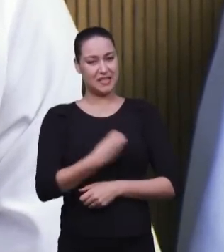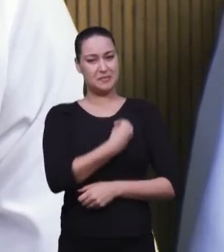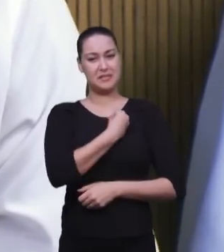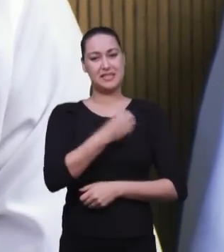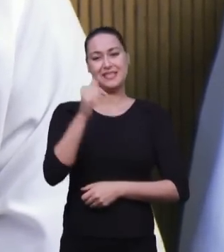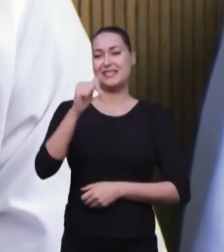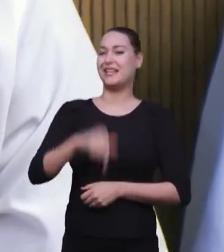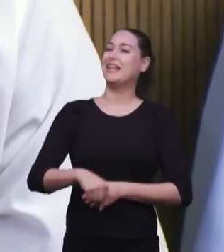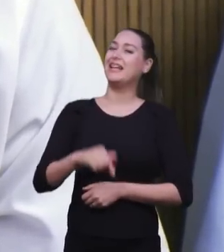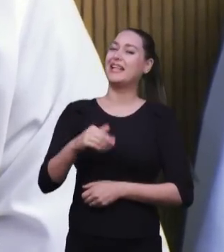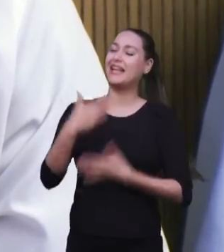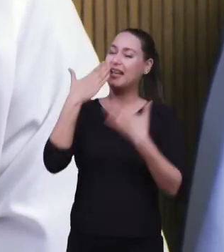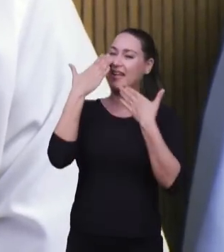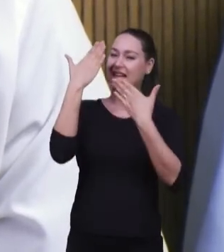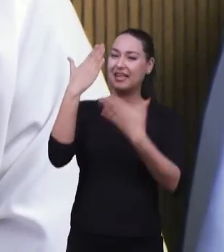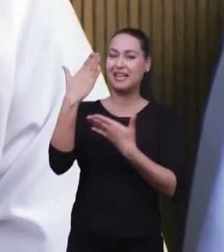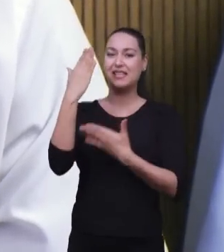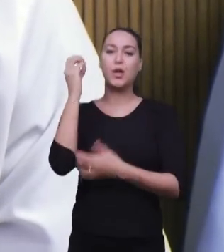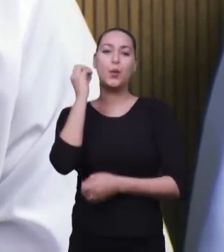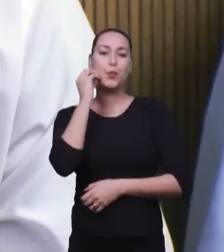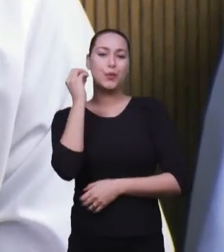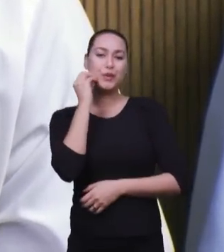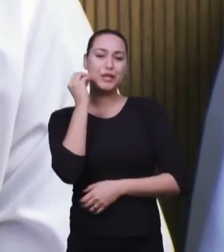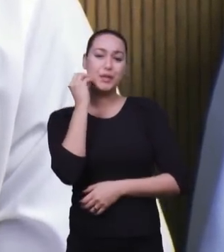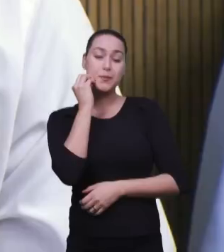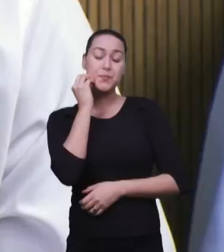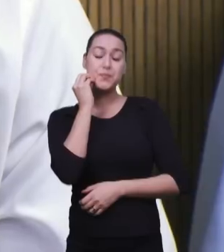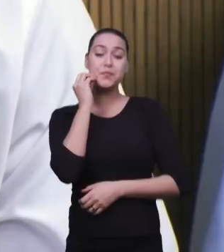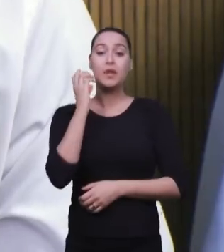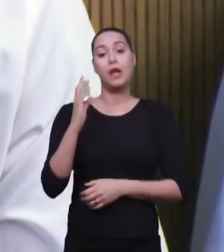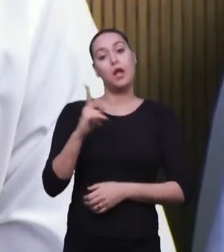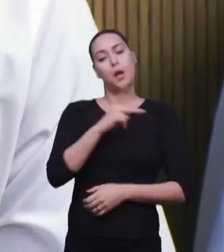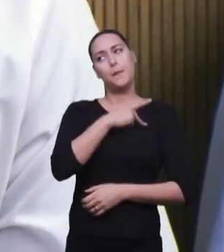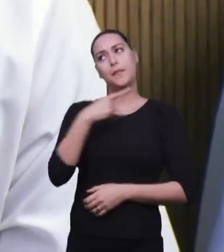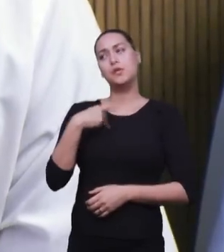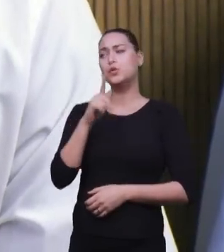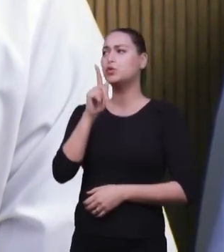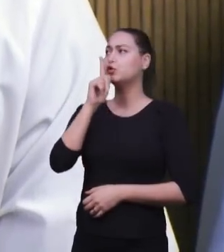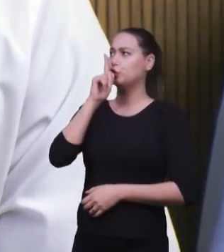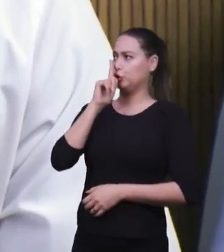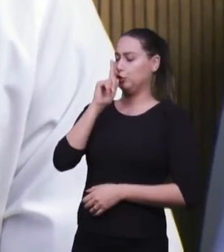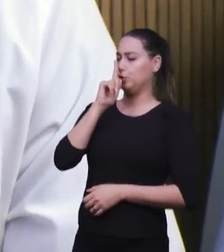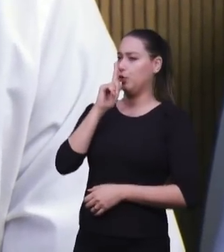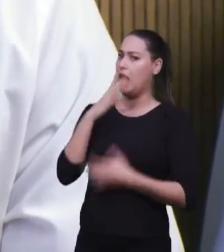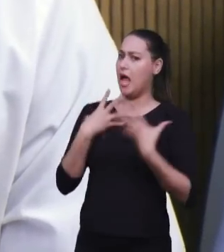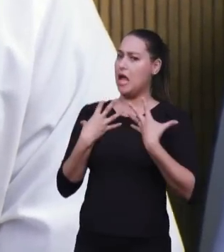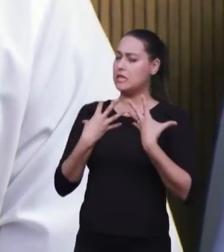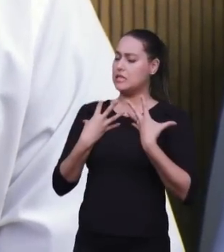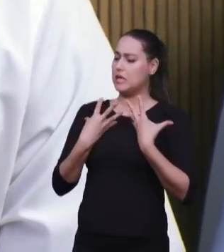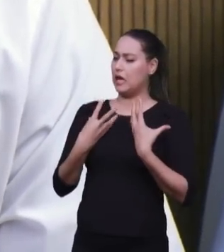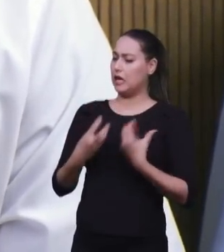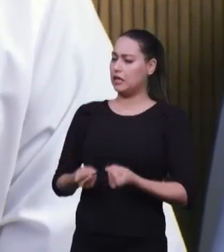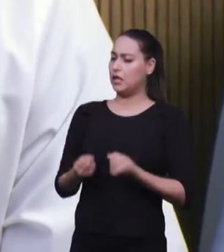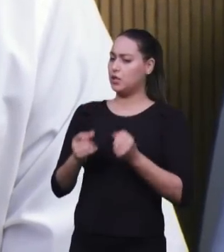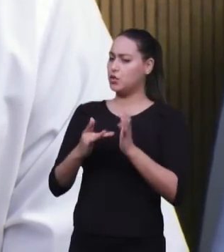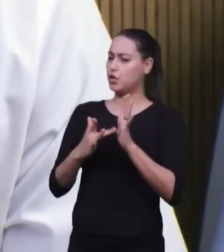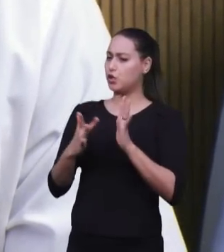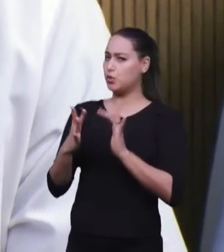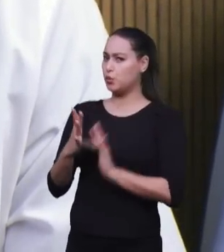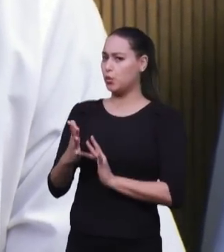aqui. Agradeço a oportunidade. E a pergunta é, pastor Gilson, o aceitar